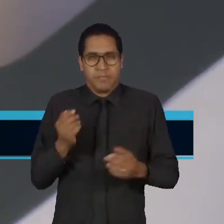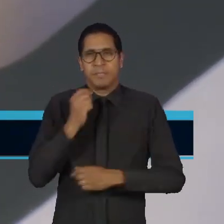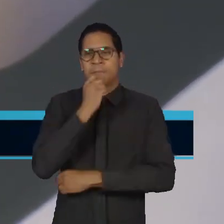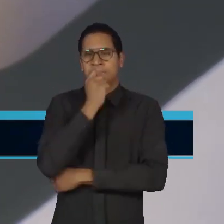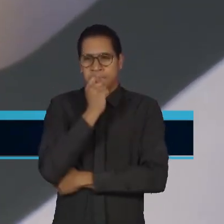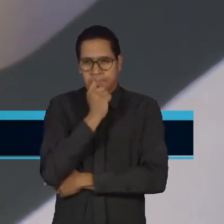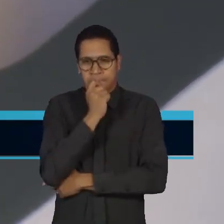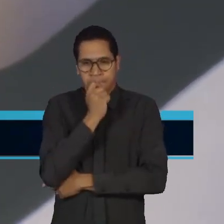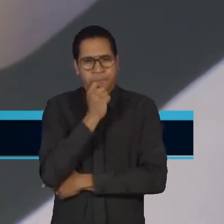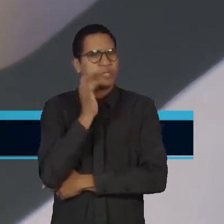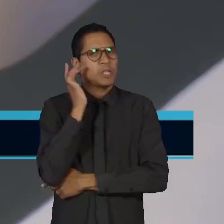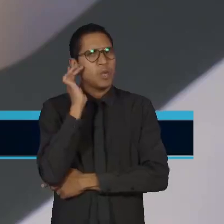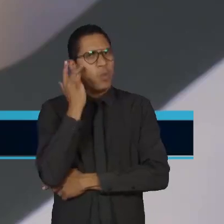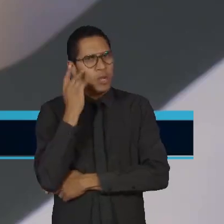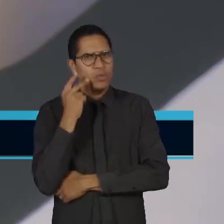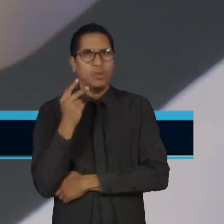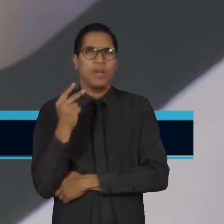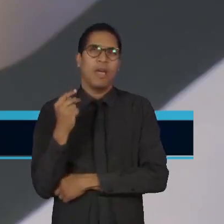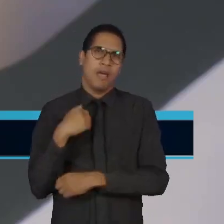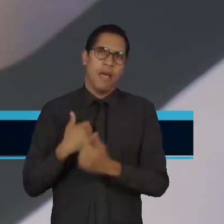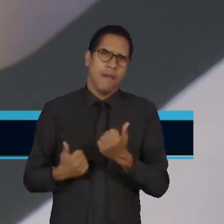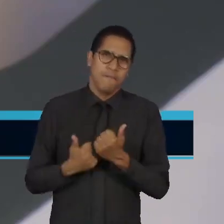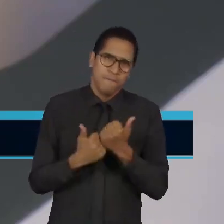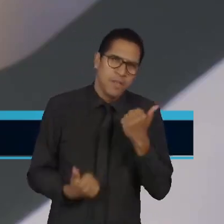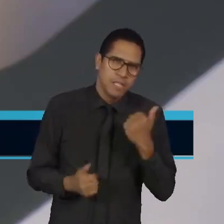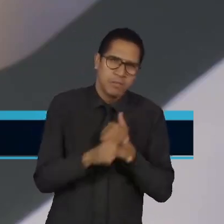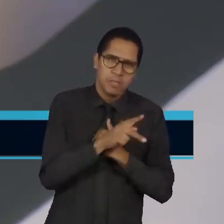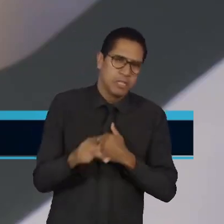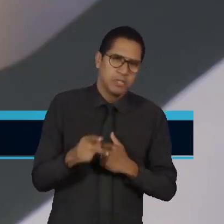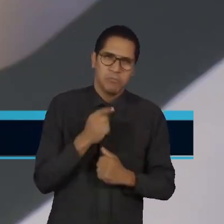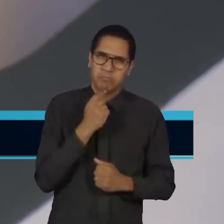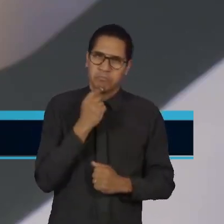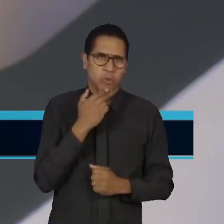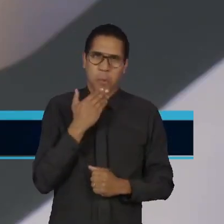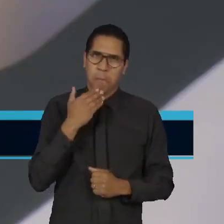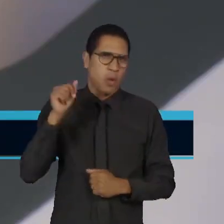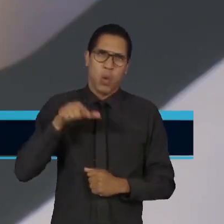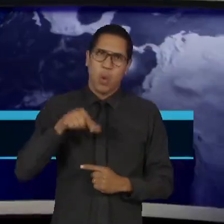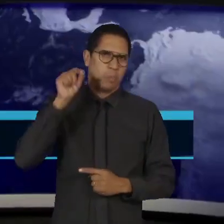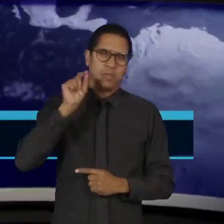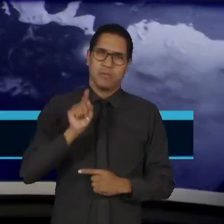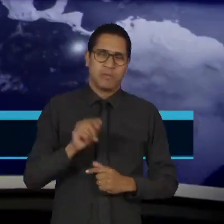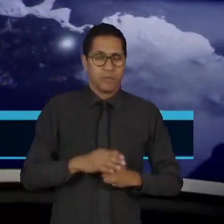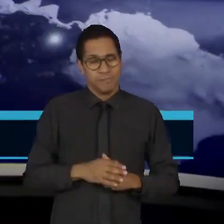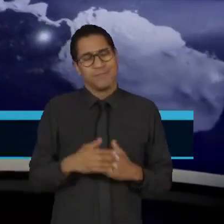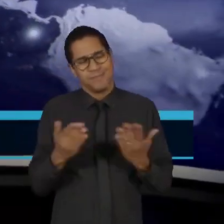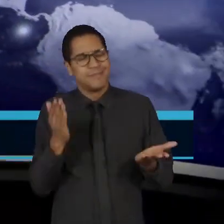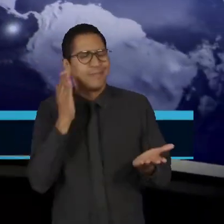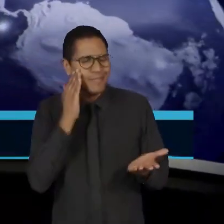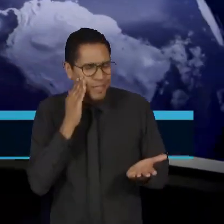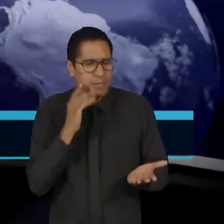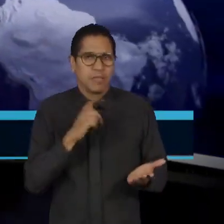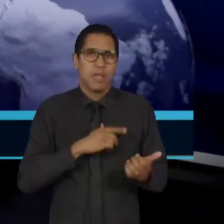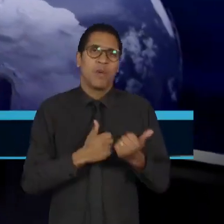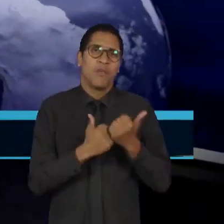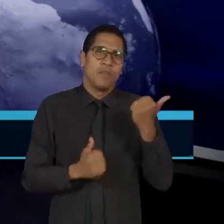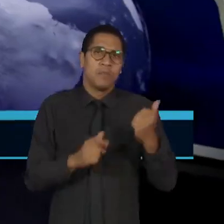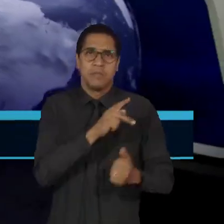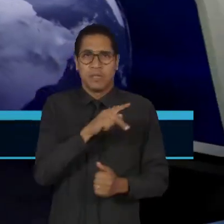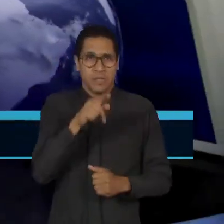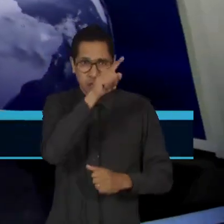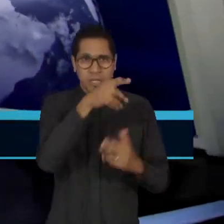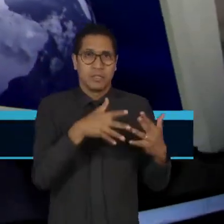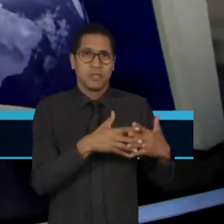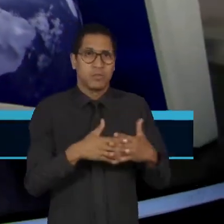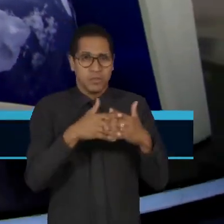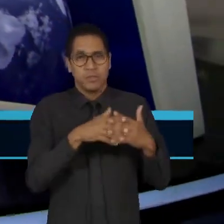vice-presidente não é a melhor saída, tendo em vista que ela... Claro que o vice-presidente tem um papel secundário nos Estados Unidos, mas ela teve um